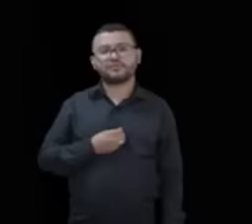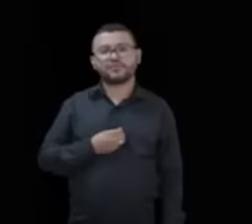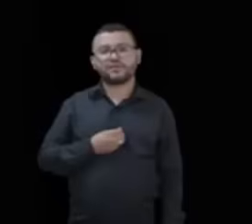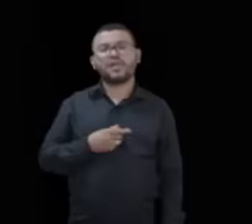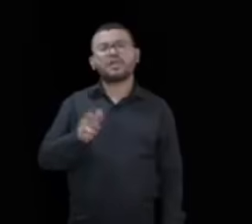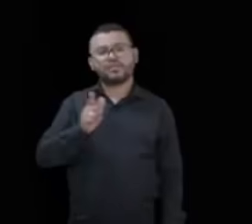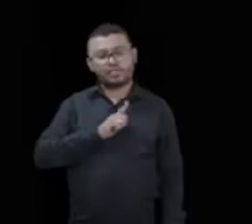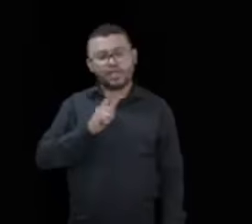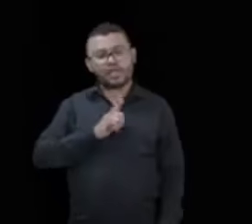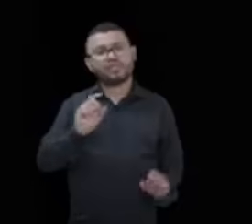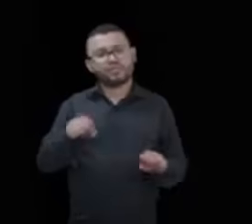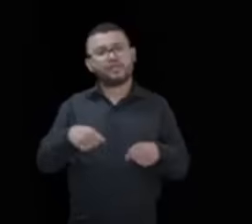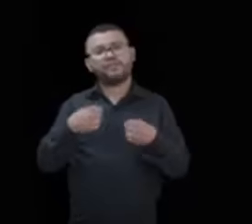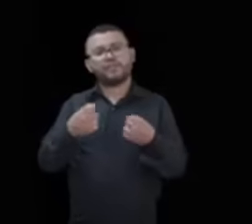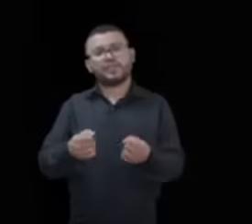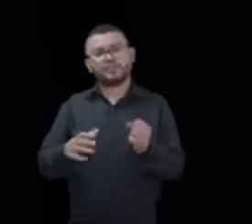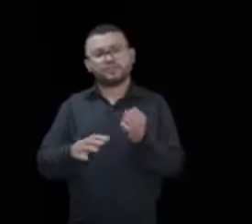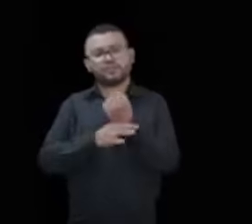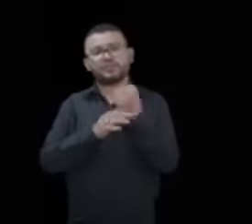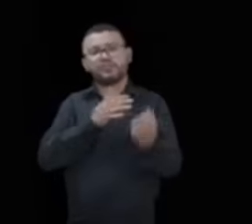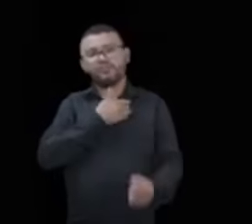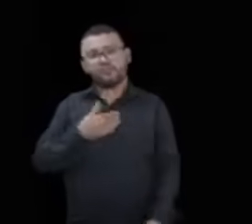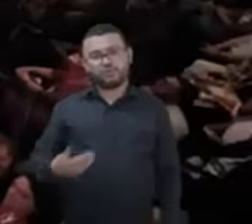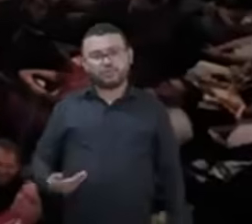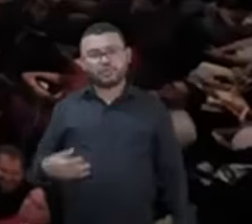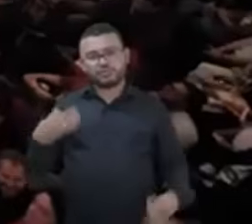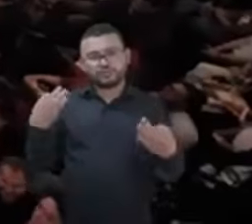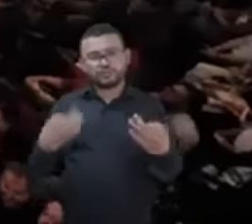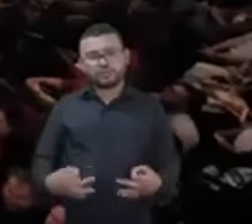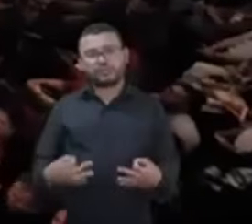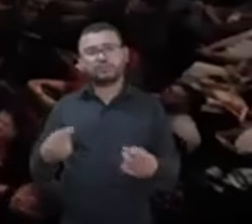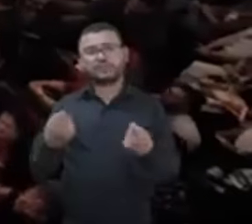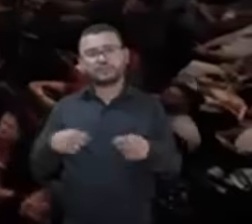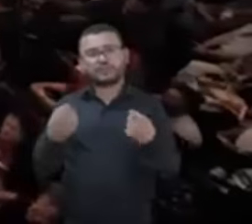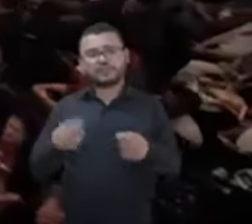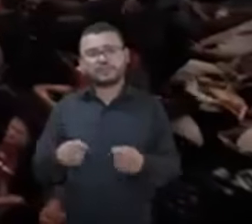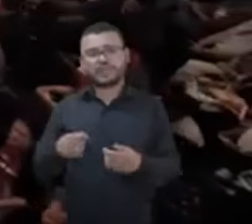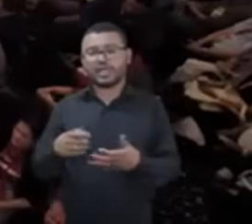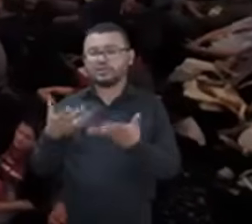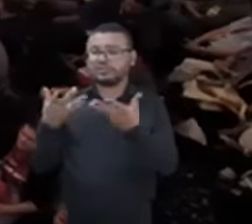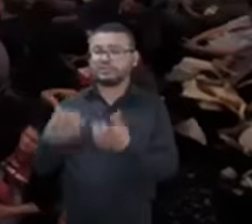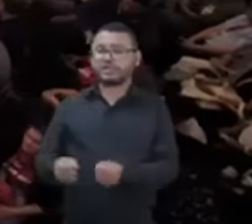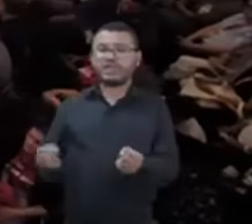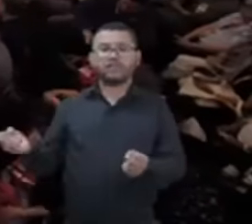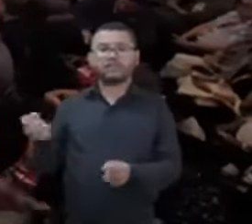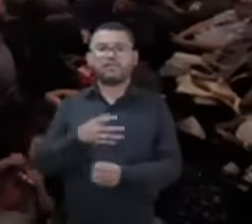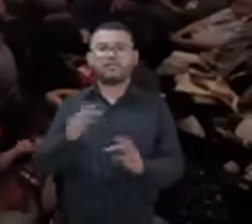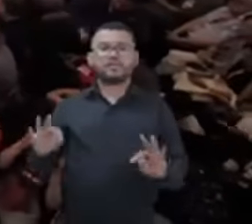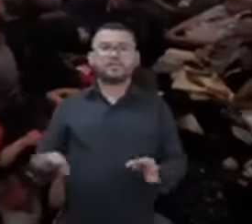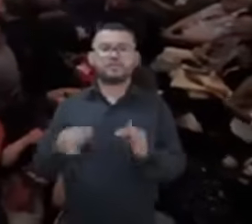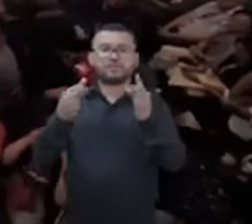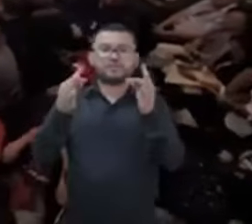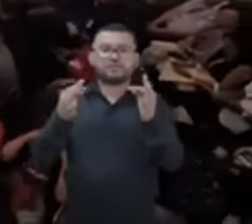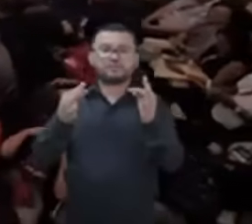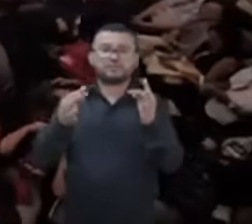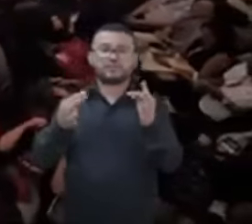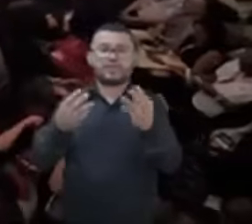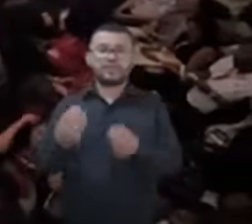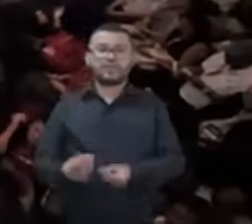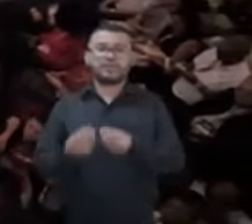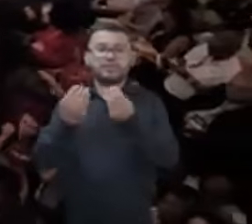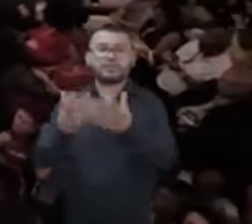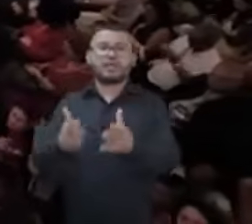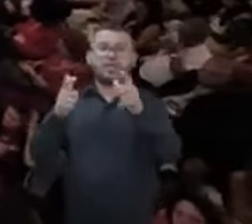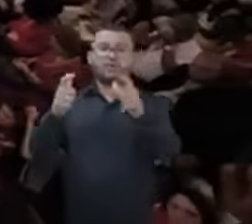que defender política de segurança pública que também adote as novas tecnologias, que ofereça